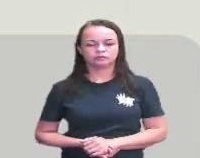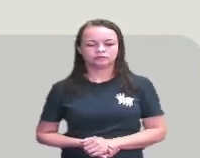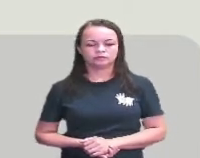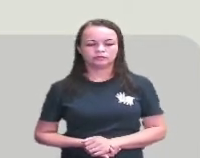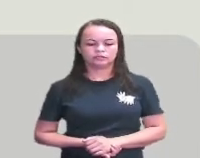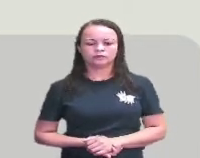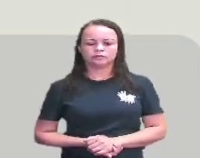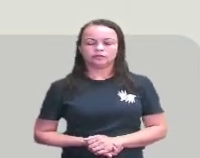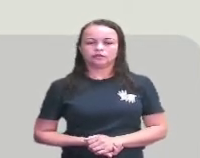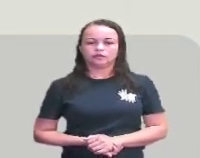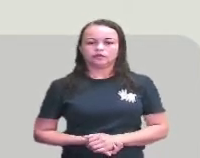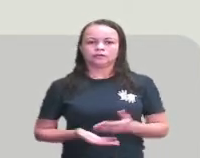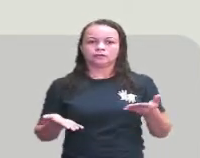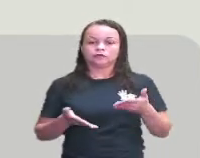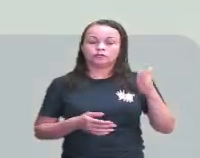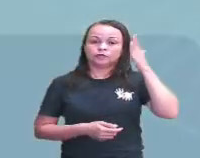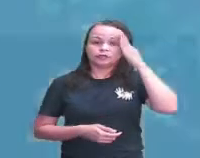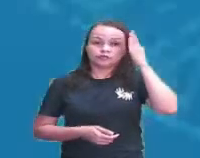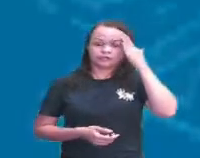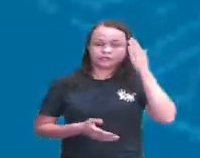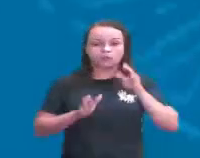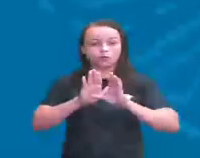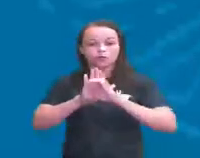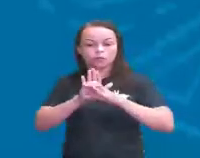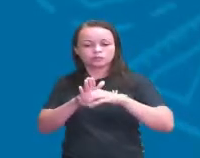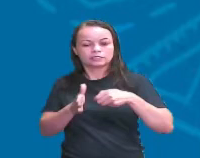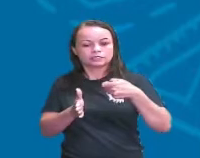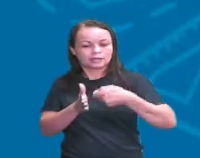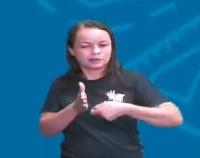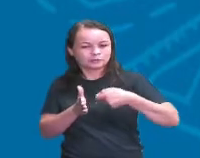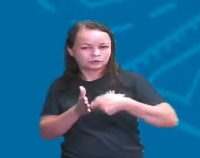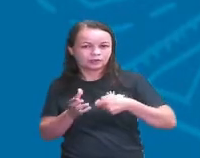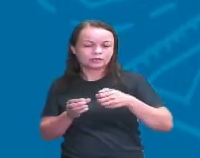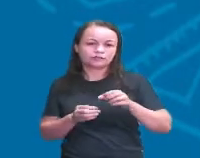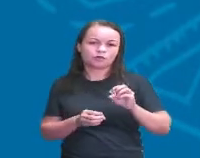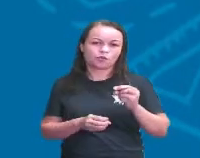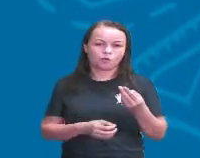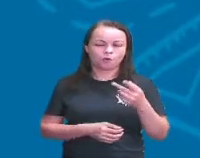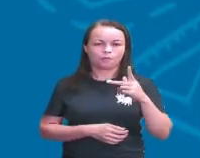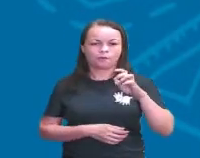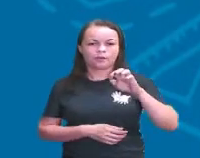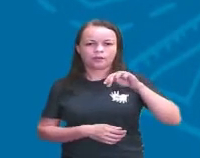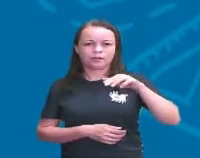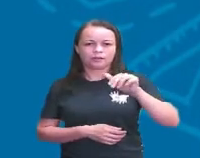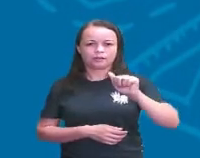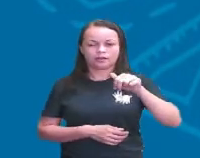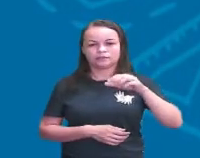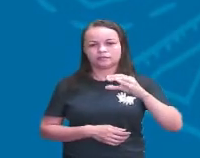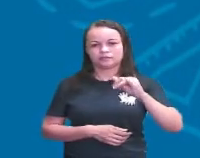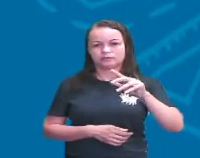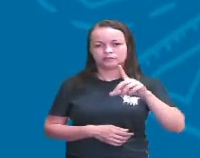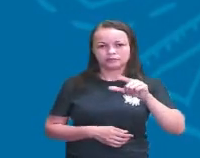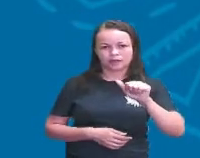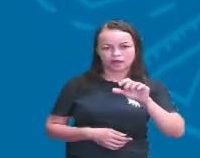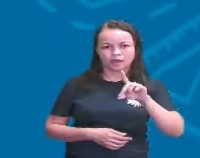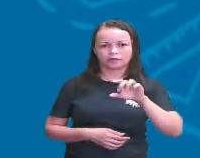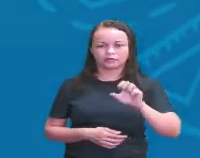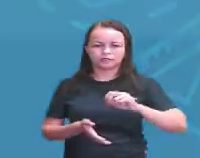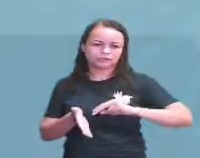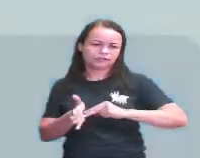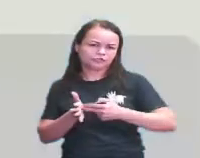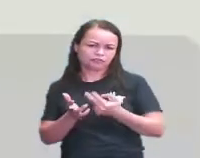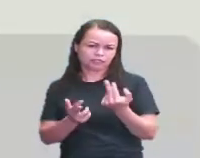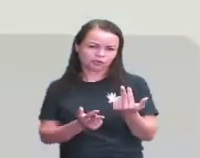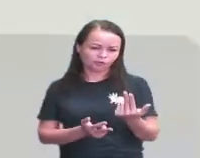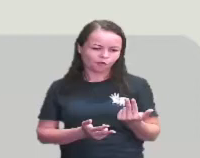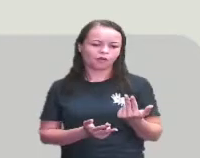Agora vamos compreender o conceito de resistência ou tenacidade, que ambos nomes significam a mesma coisa.